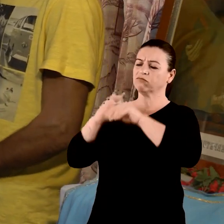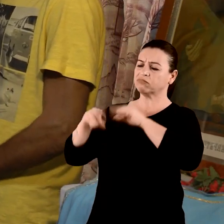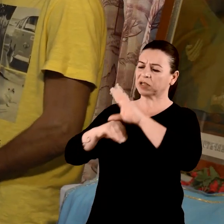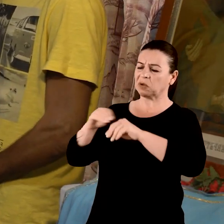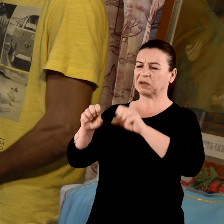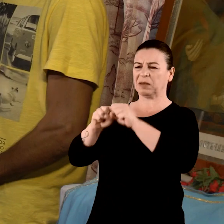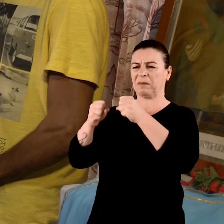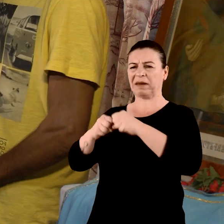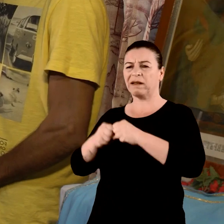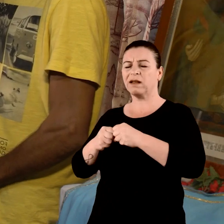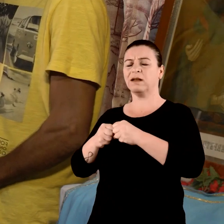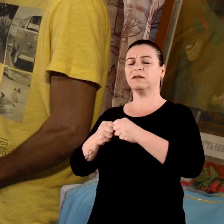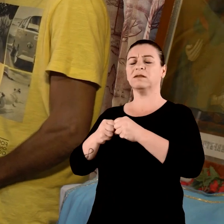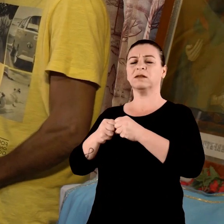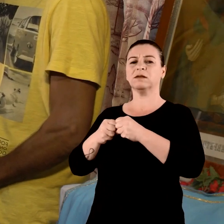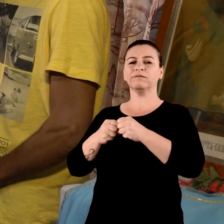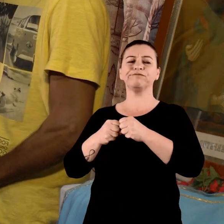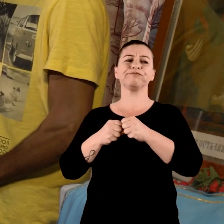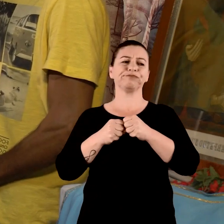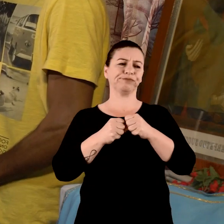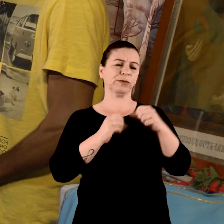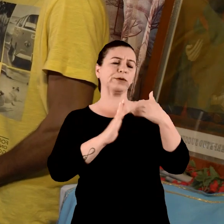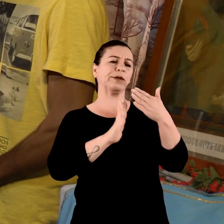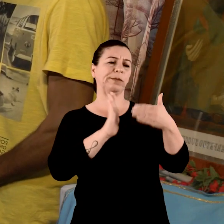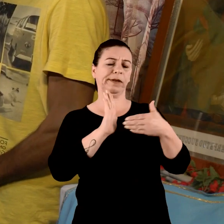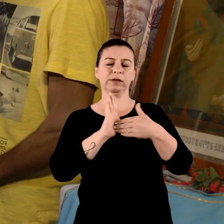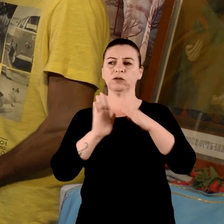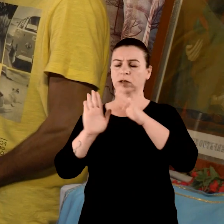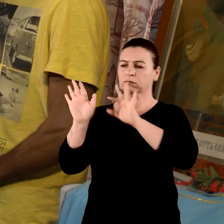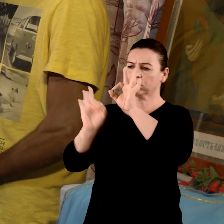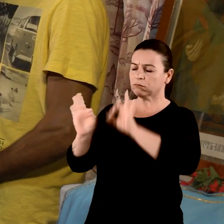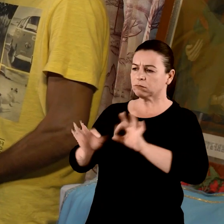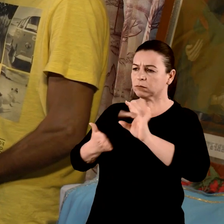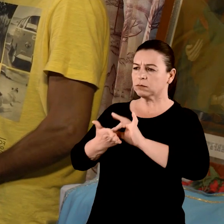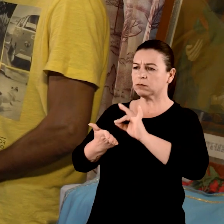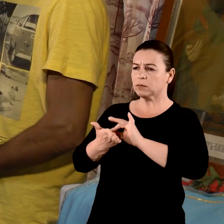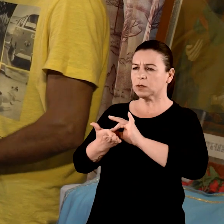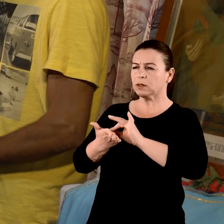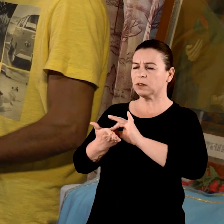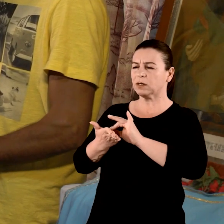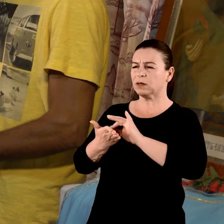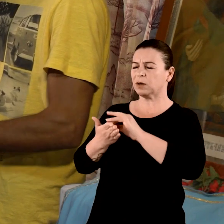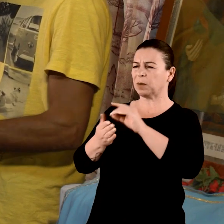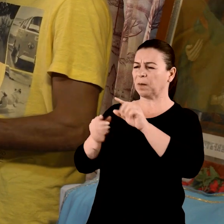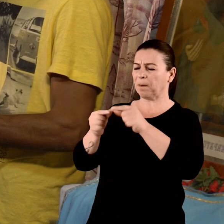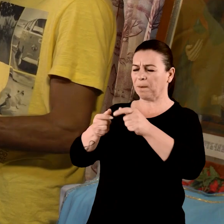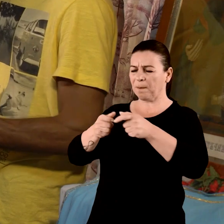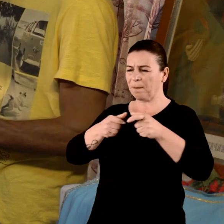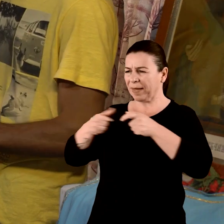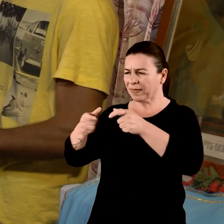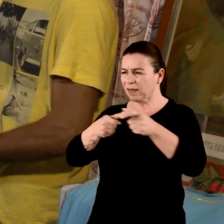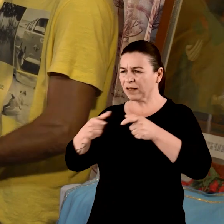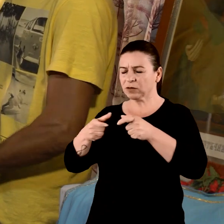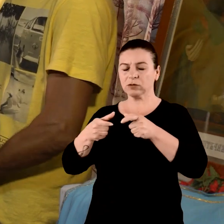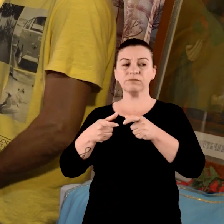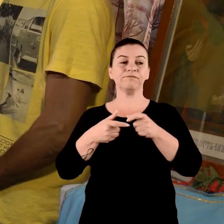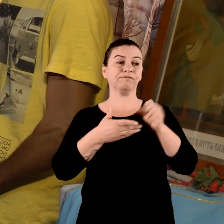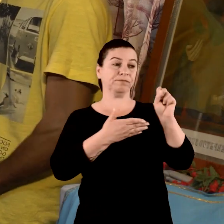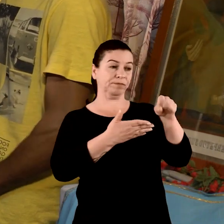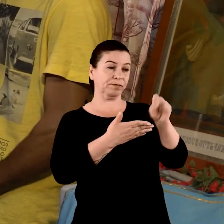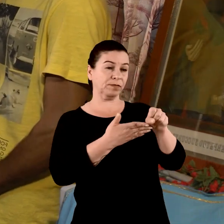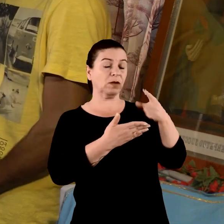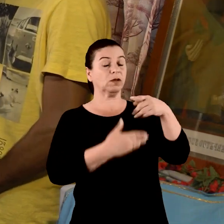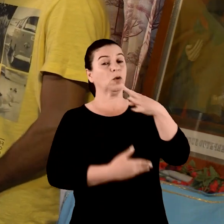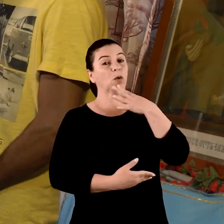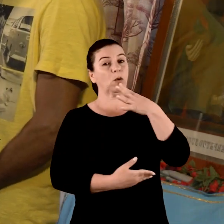pegar alguma peça quebrada? Totalmente. Chega a restaurar Pedaços. lesões, pedaços? Sim, sim.